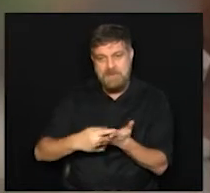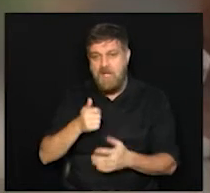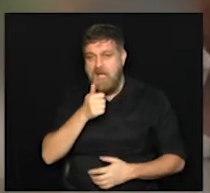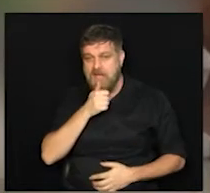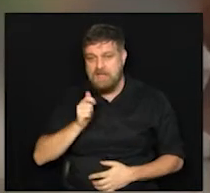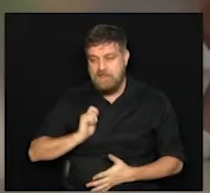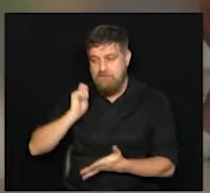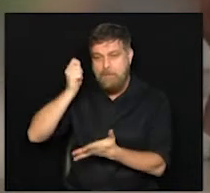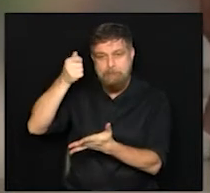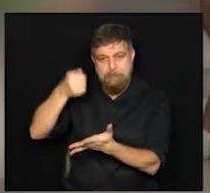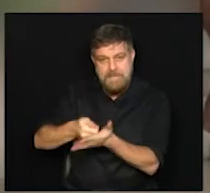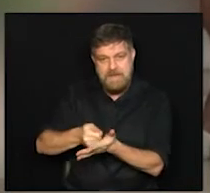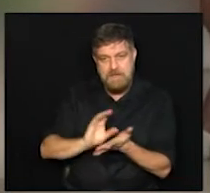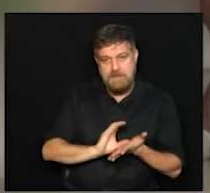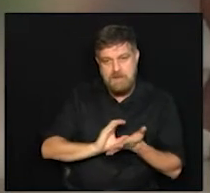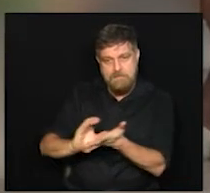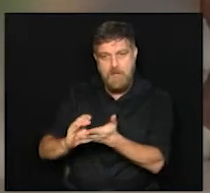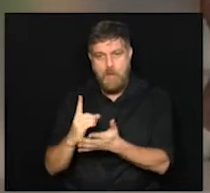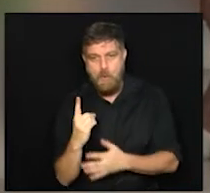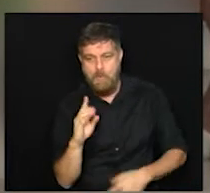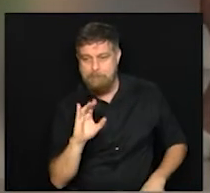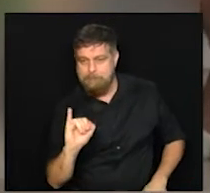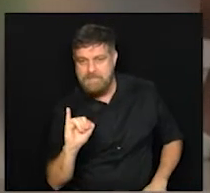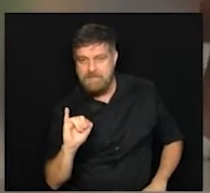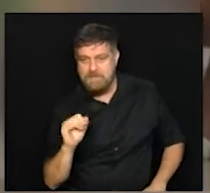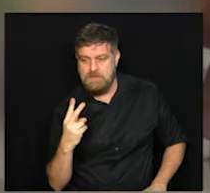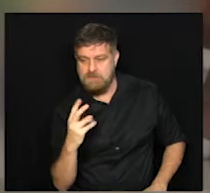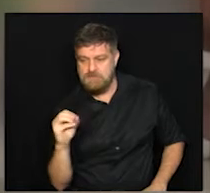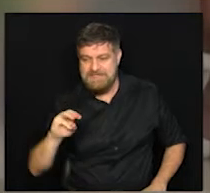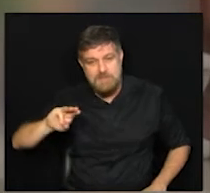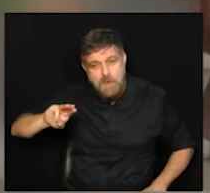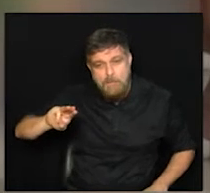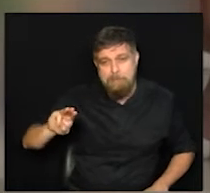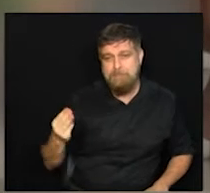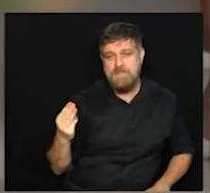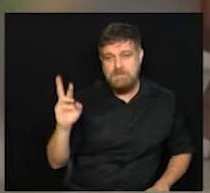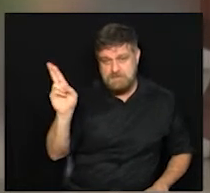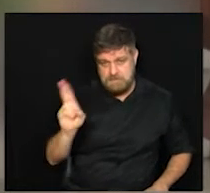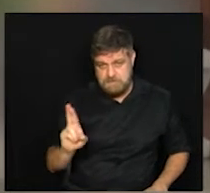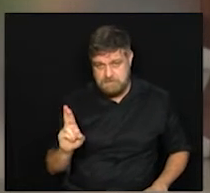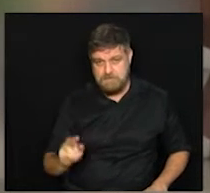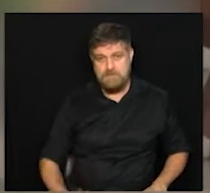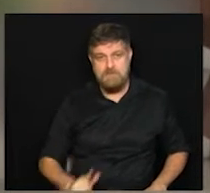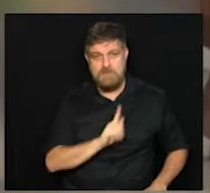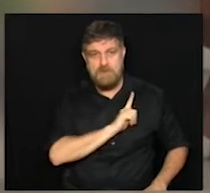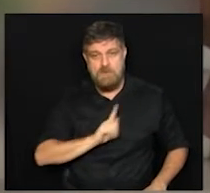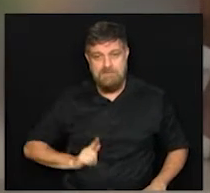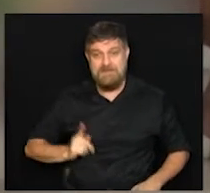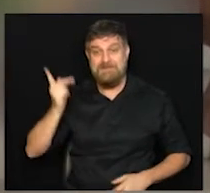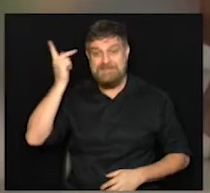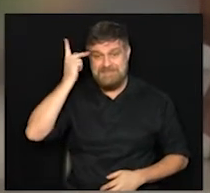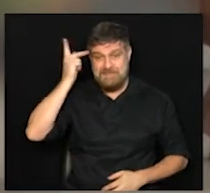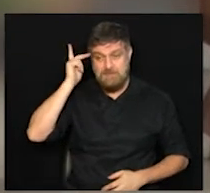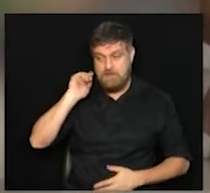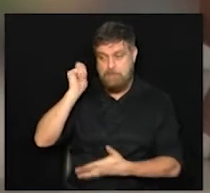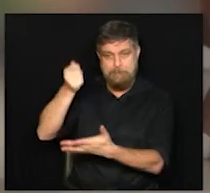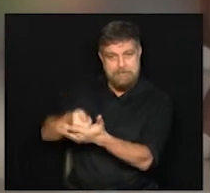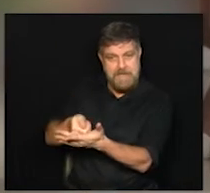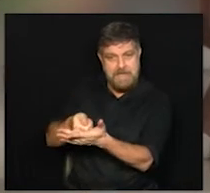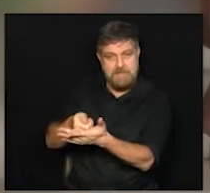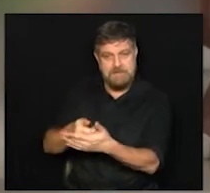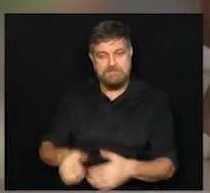o pagamento de uma indenização de 1 bilhão e 200 milhões de reais para o governo do estado de São Paulo